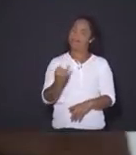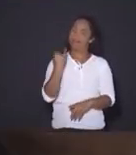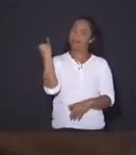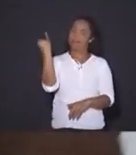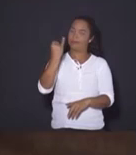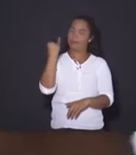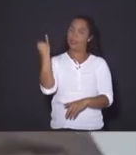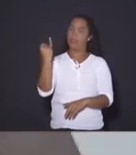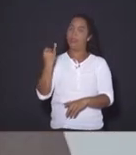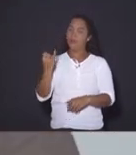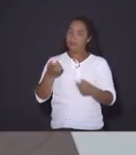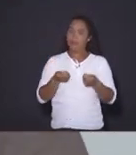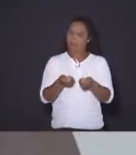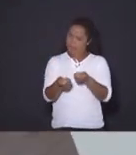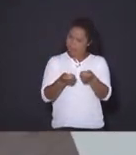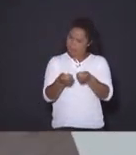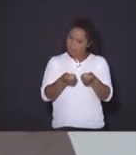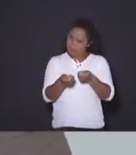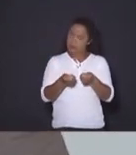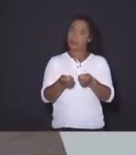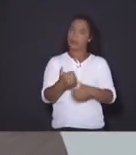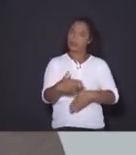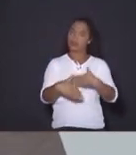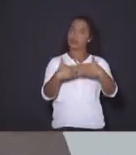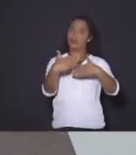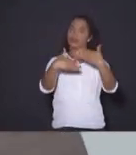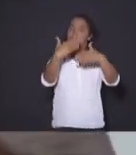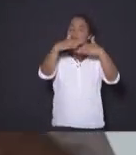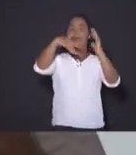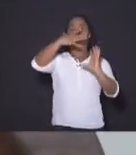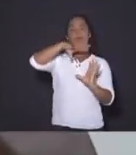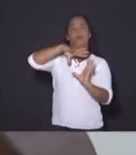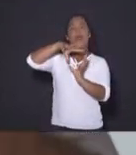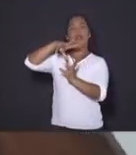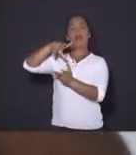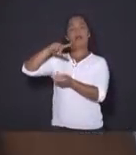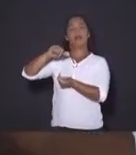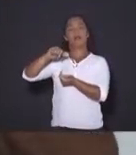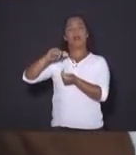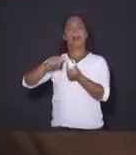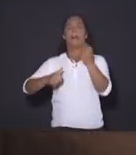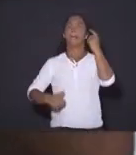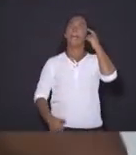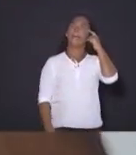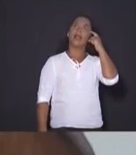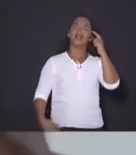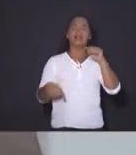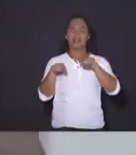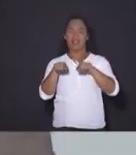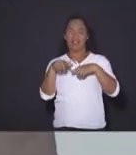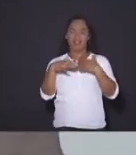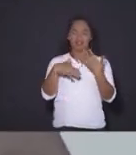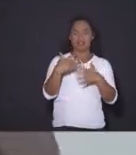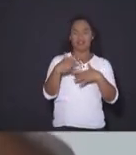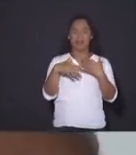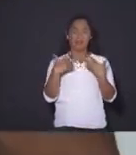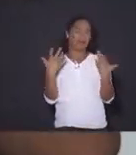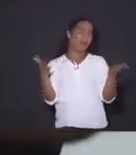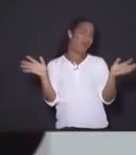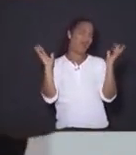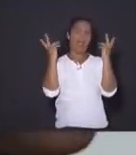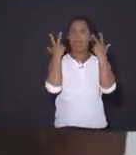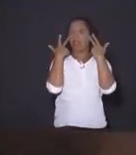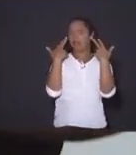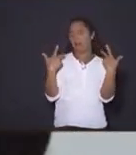tomar as rédeas desse desenvolvimento planetário e não achar que esse desenvolvimento é naturalizado